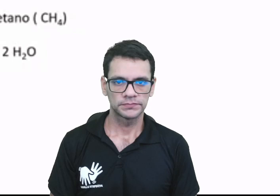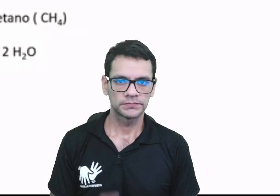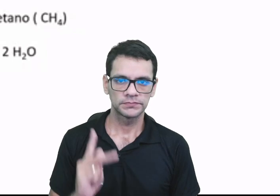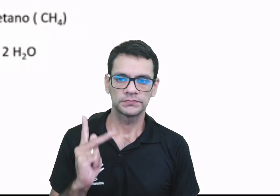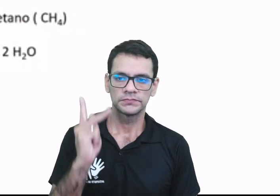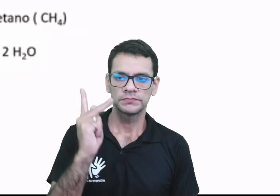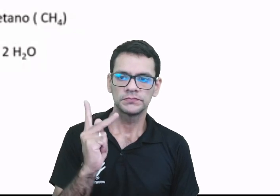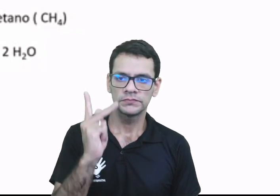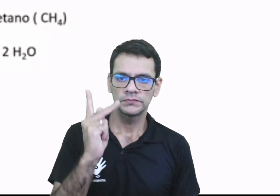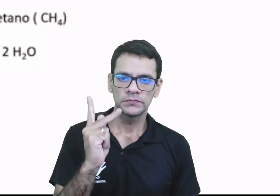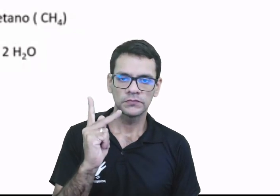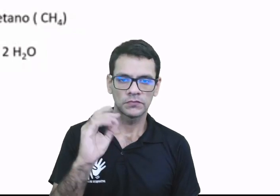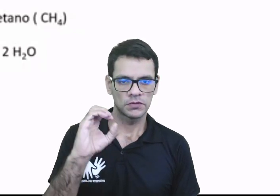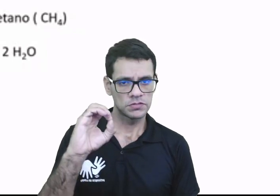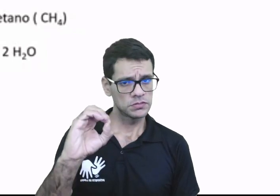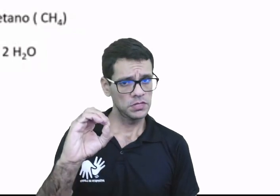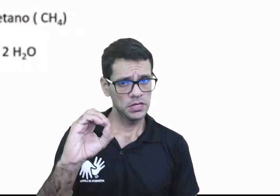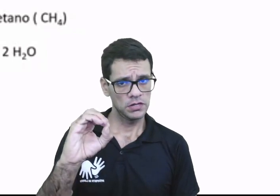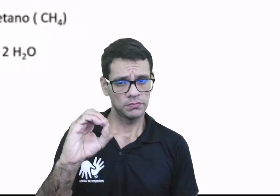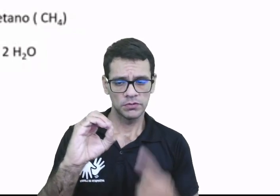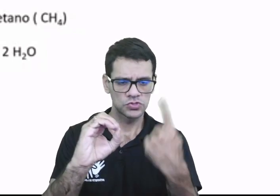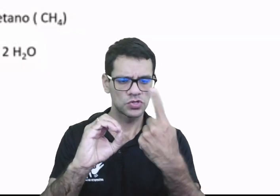dele? 0, né?